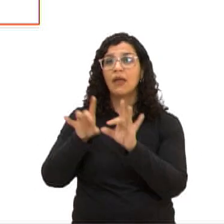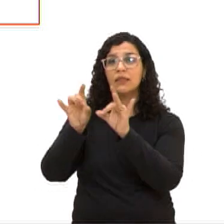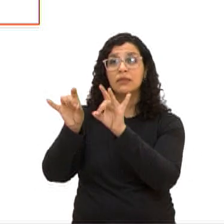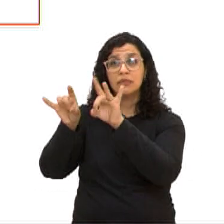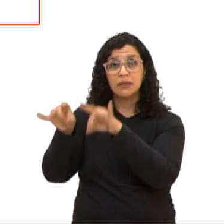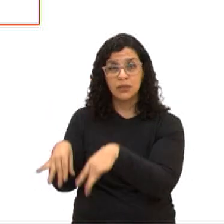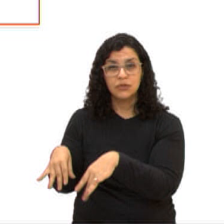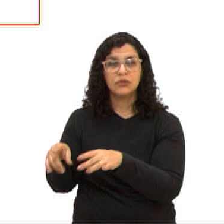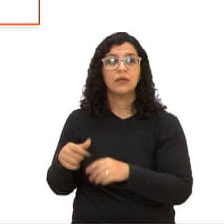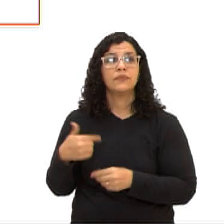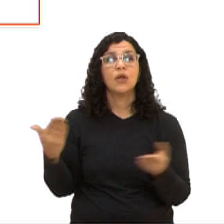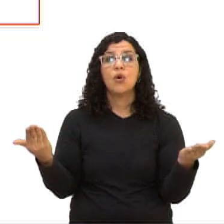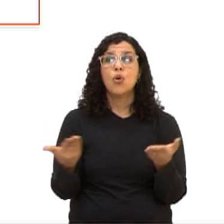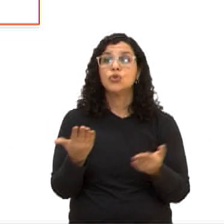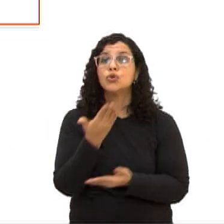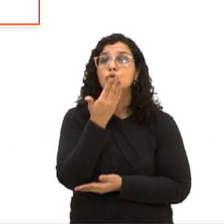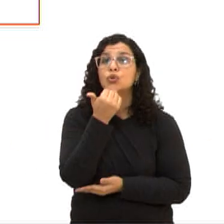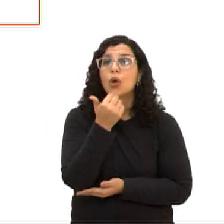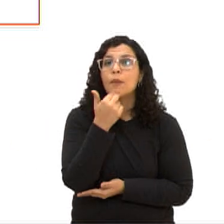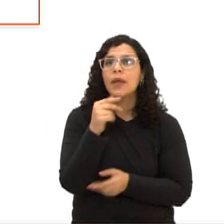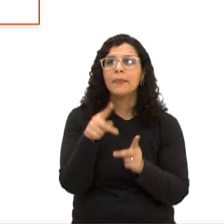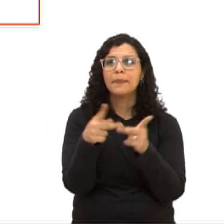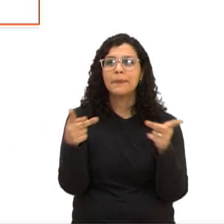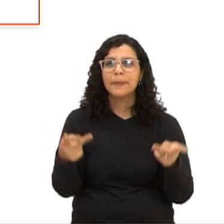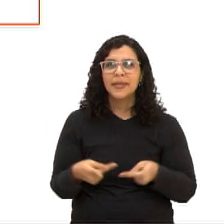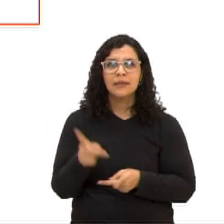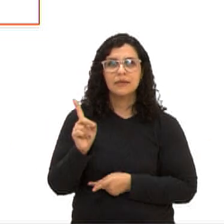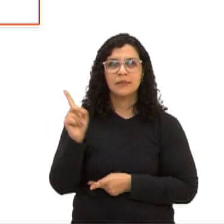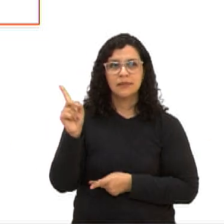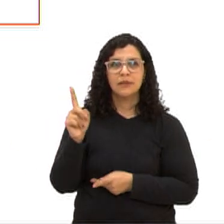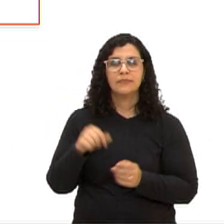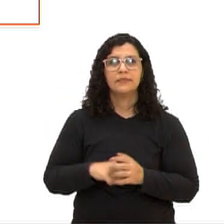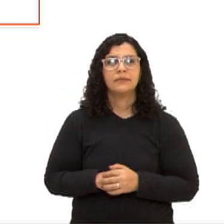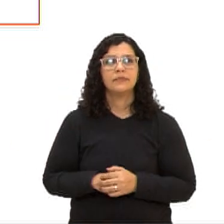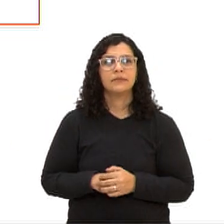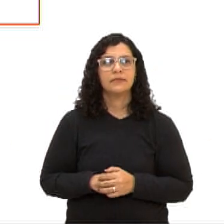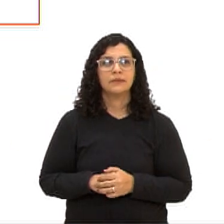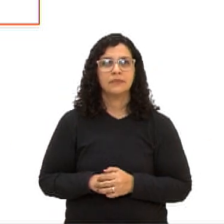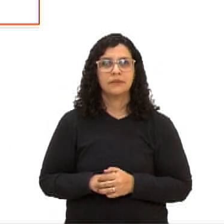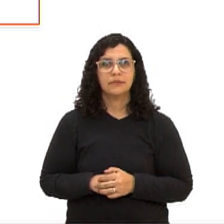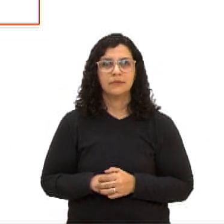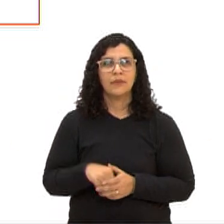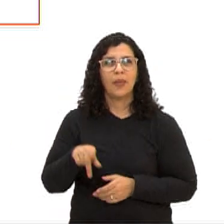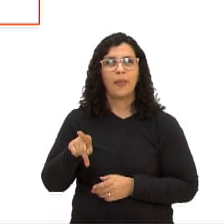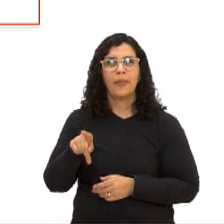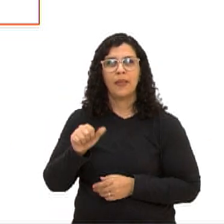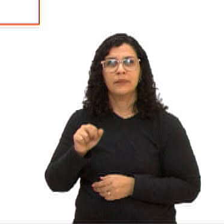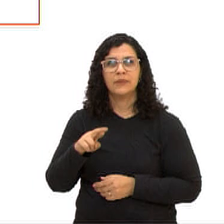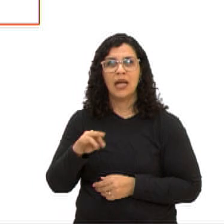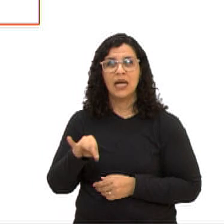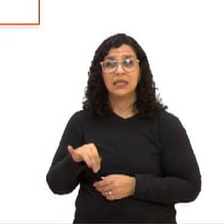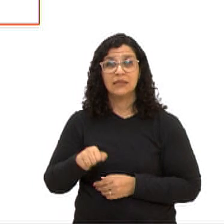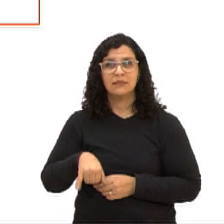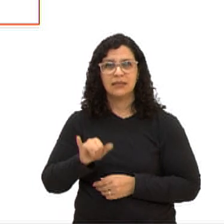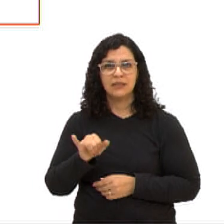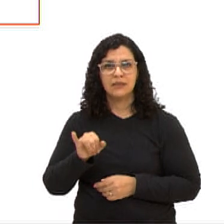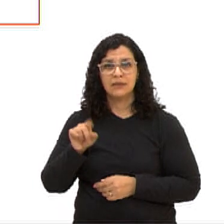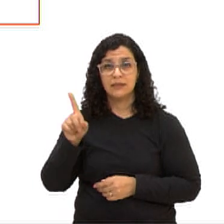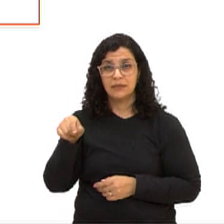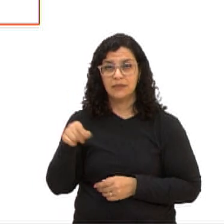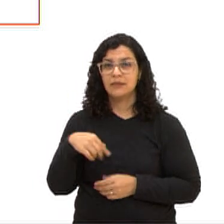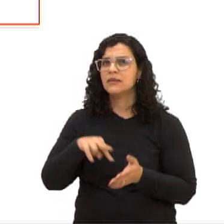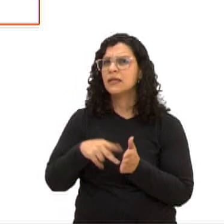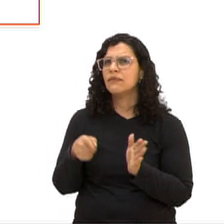Hoje comeremos pizza. Aqui temos o verbo comer. E parti sem esperar-te porque estava apurada para minha